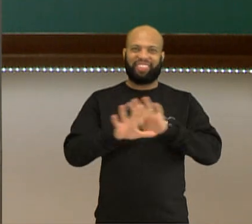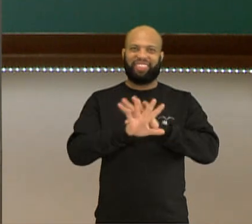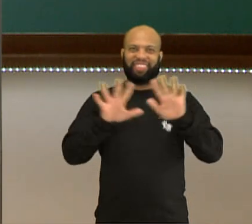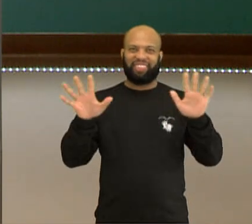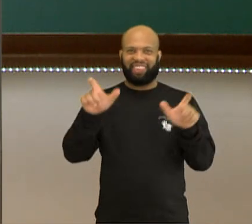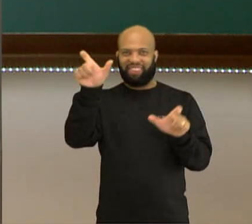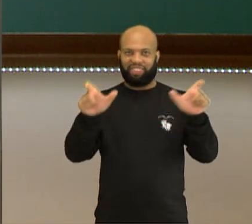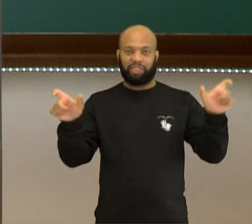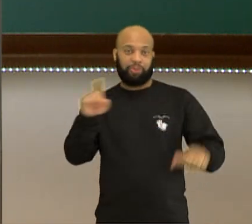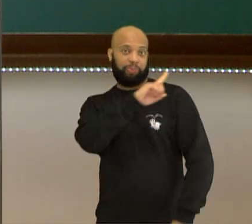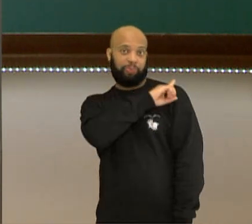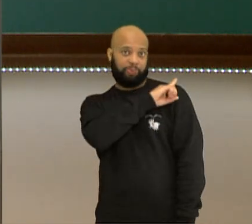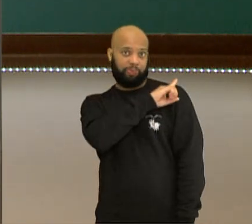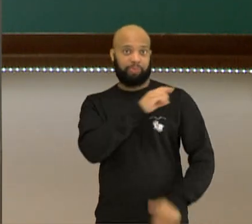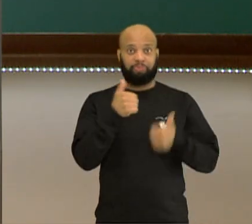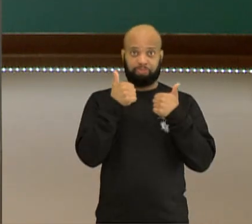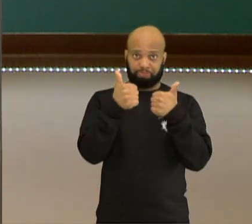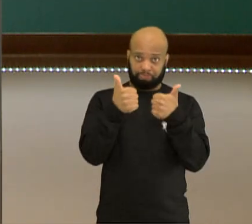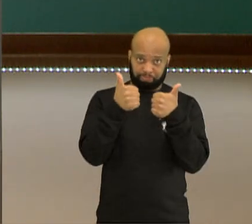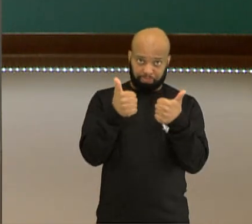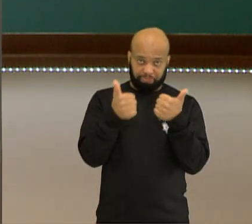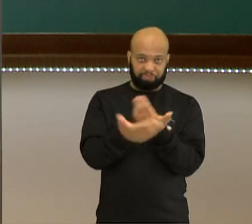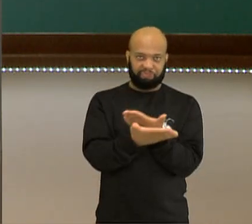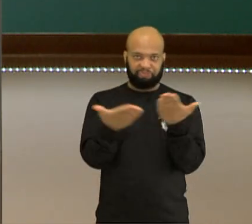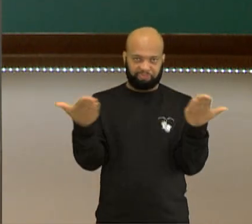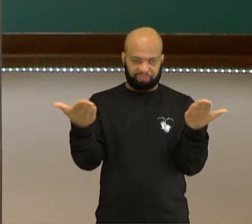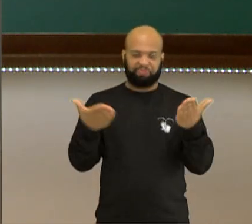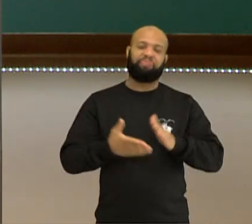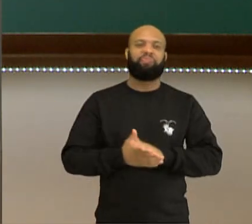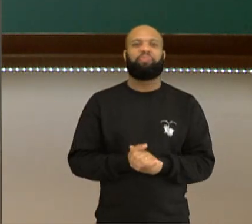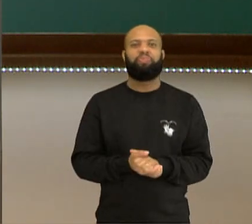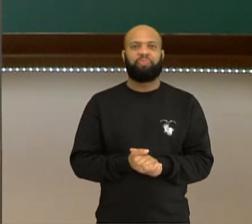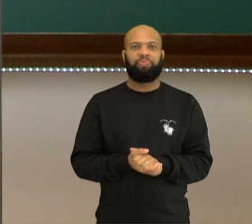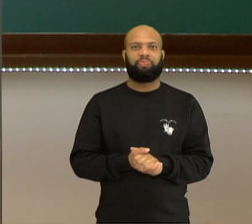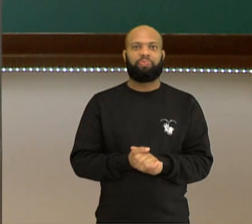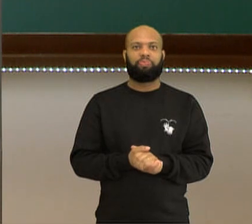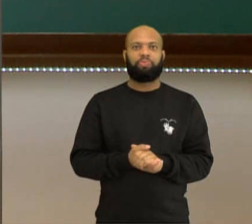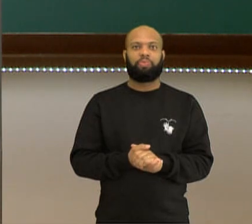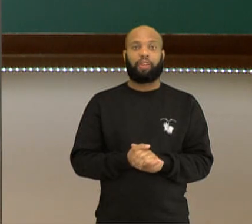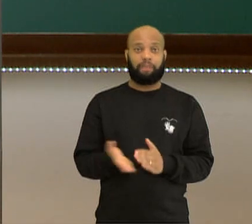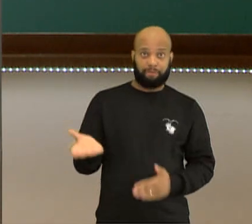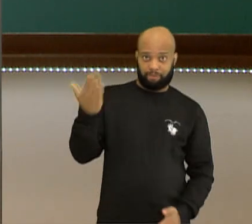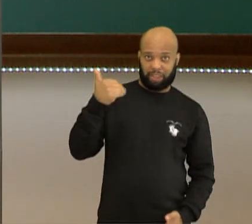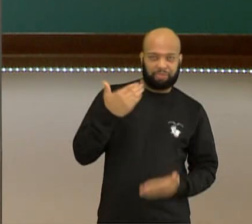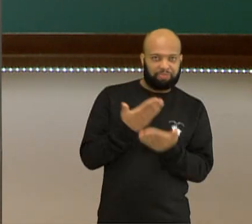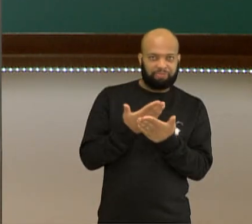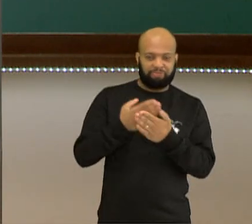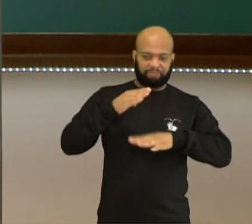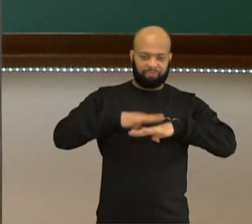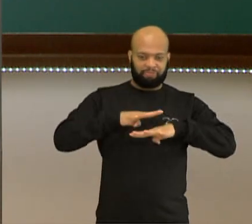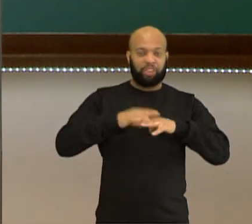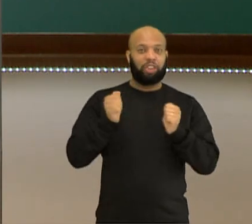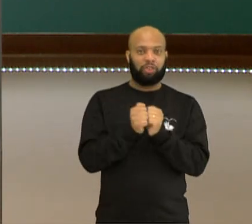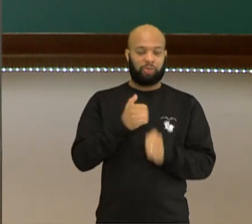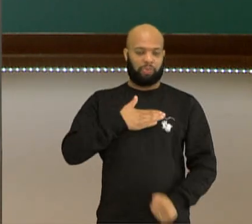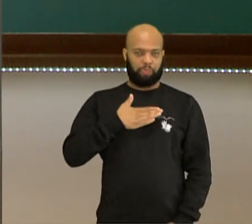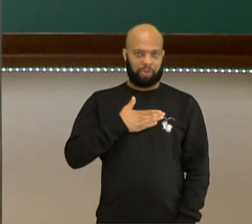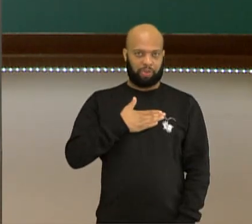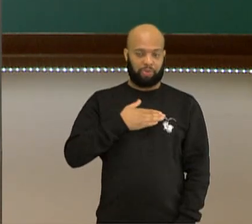Olá, galerinha da primeira série. Tudo joinha aí com vocês? Tudo certo? Então, bora lá estudar matemática aqui com a professora